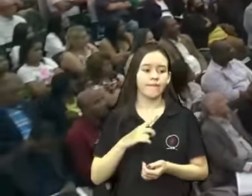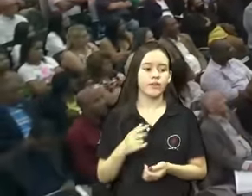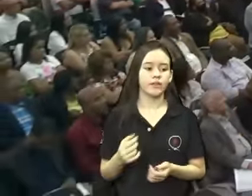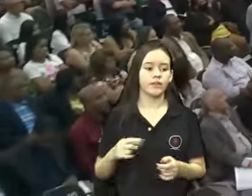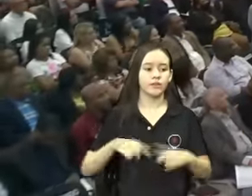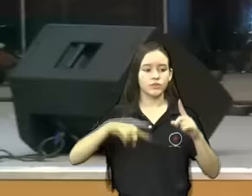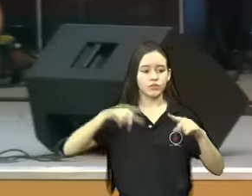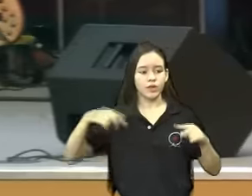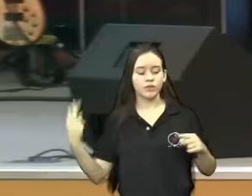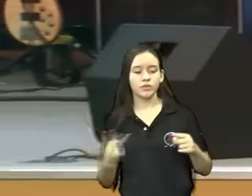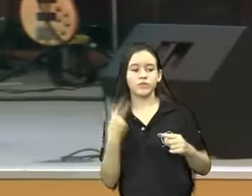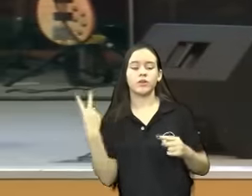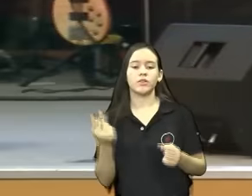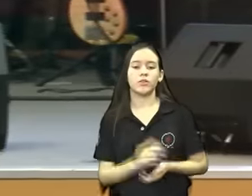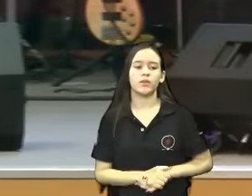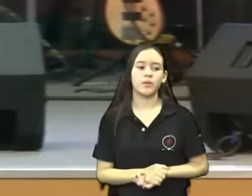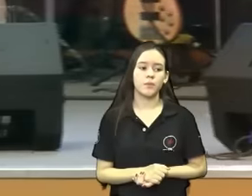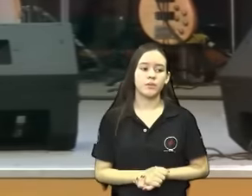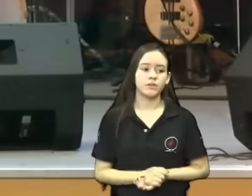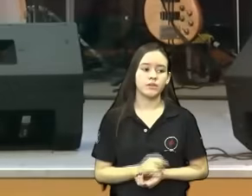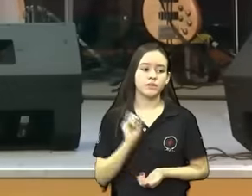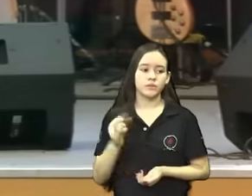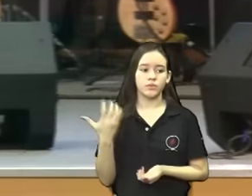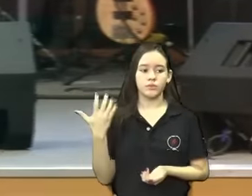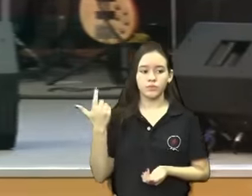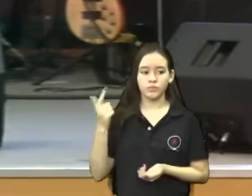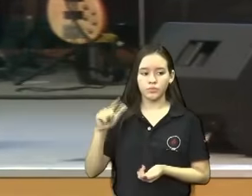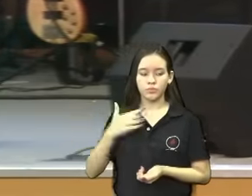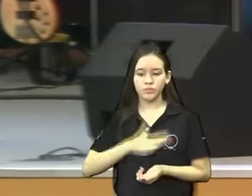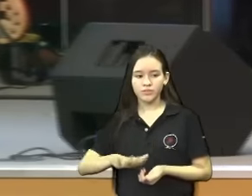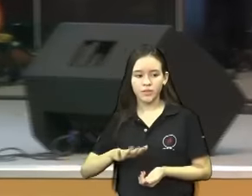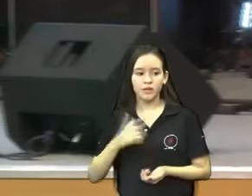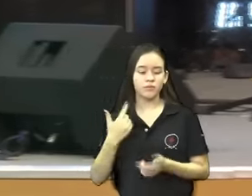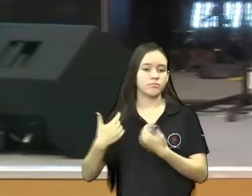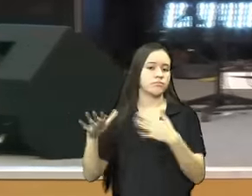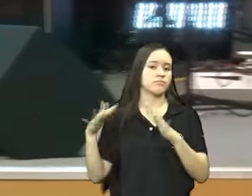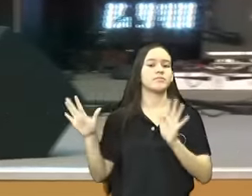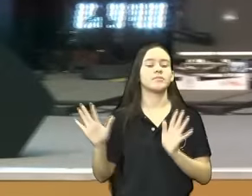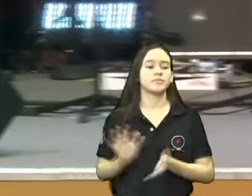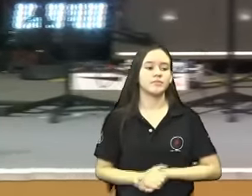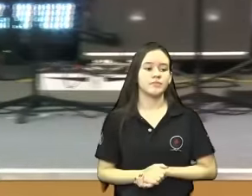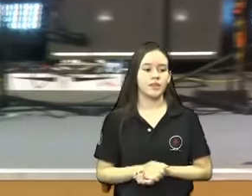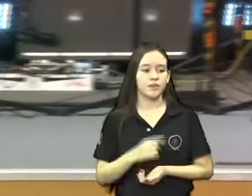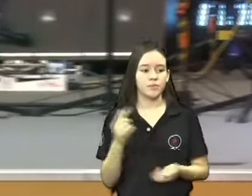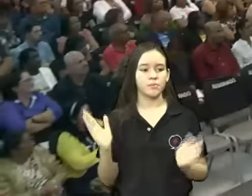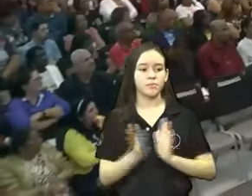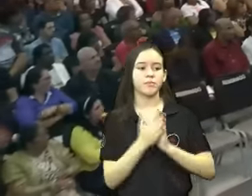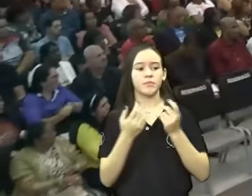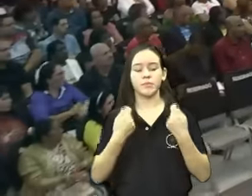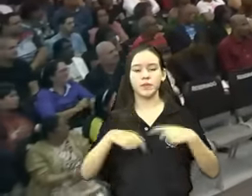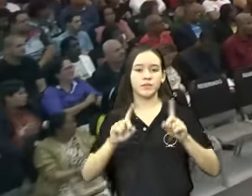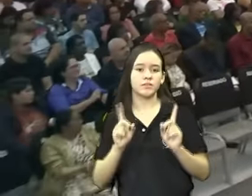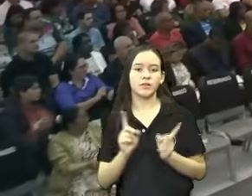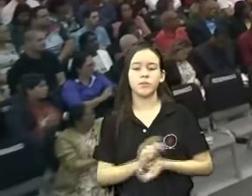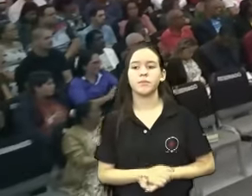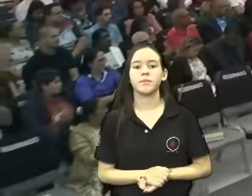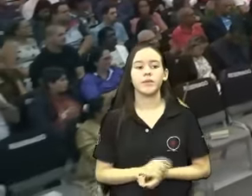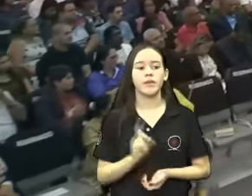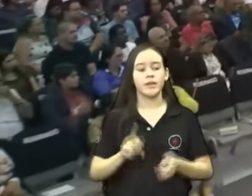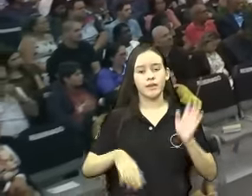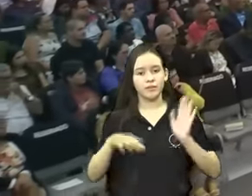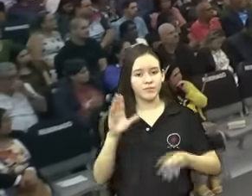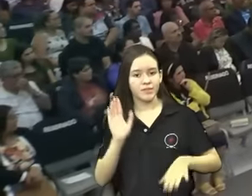e eu acho que se dane se quem não gostar que você não tem que prestar conta a ninguém é a